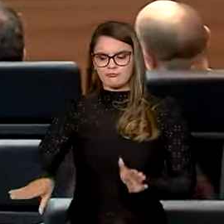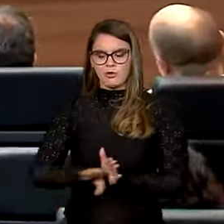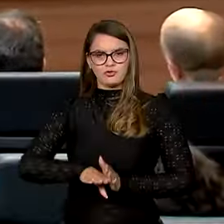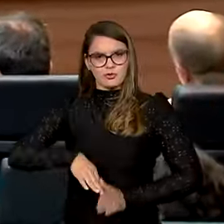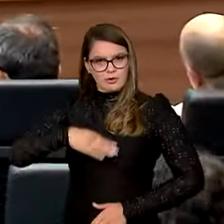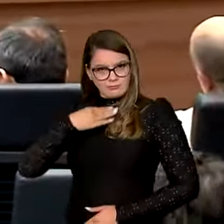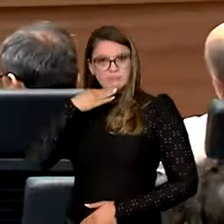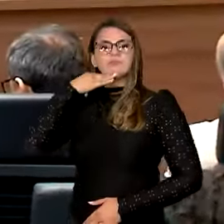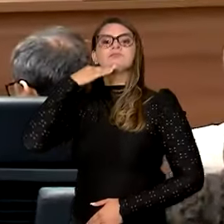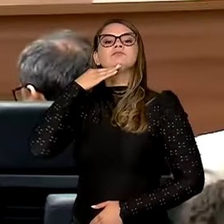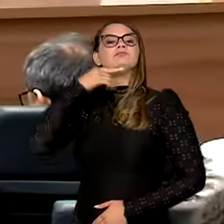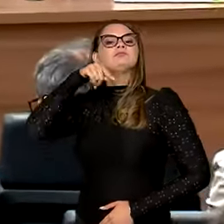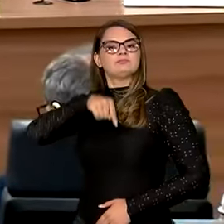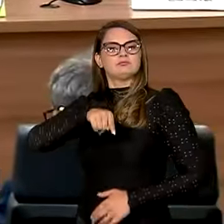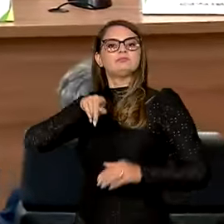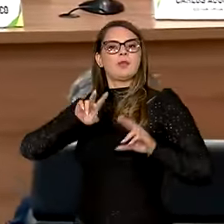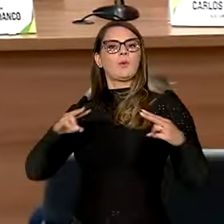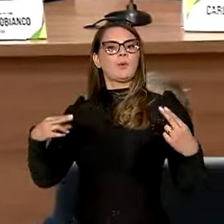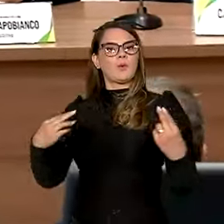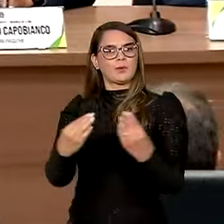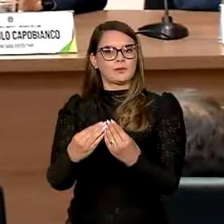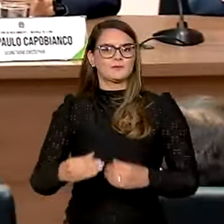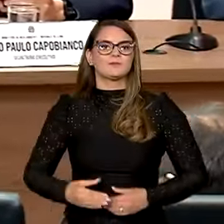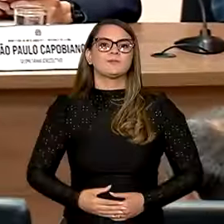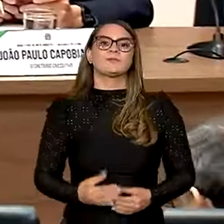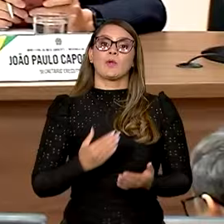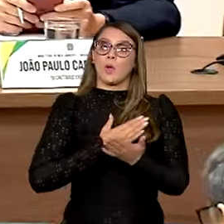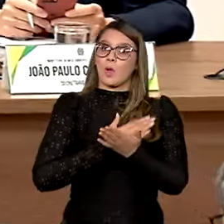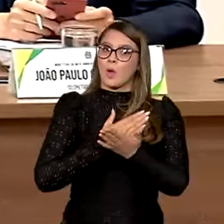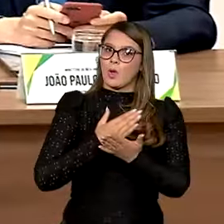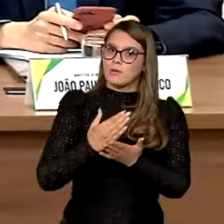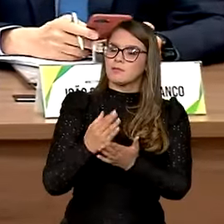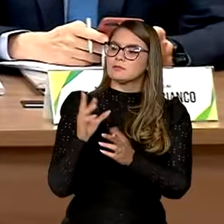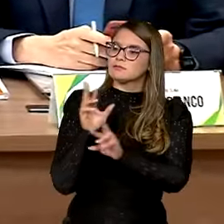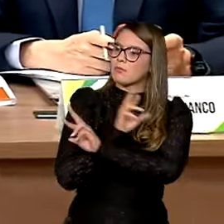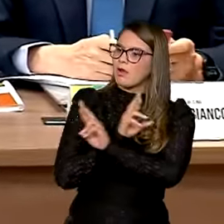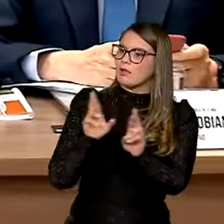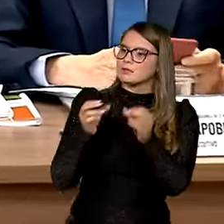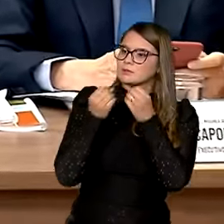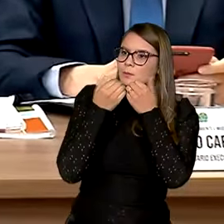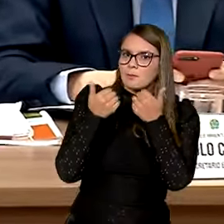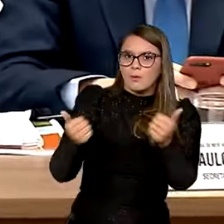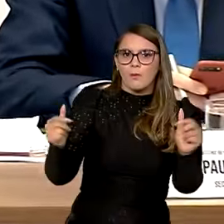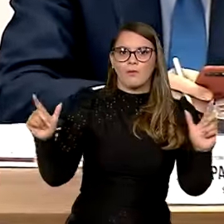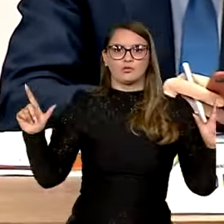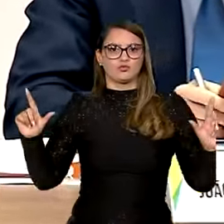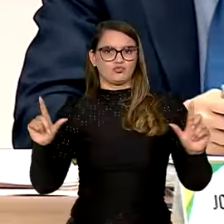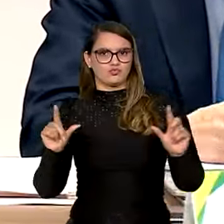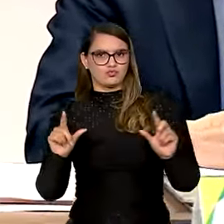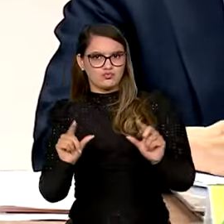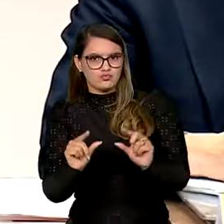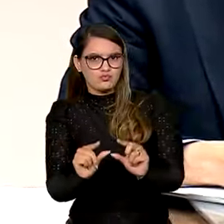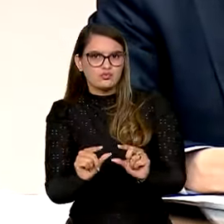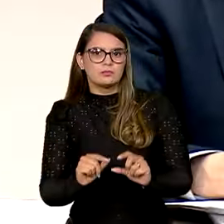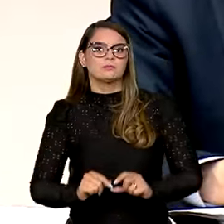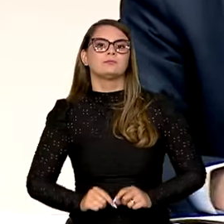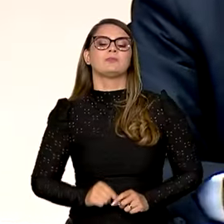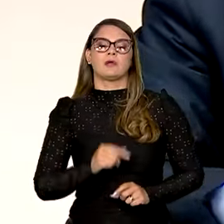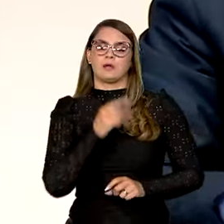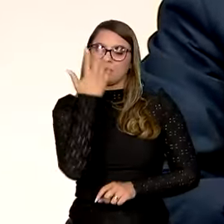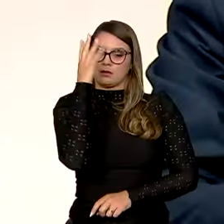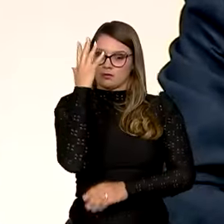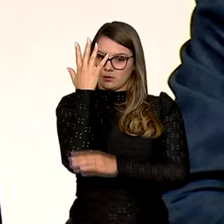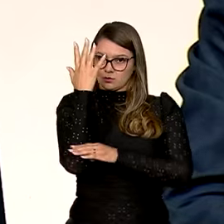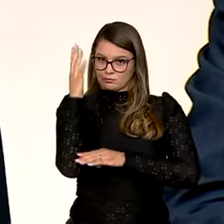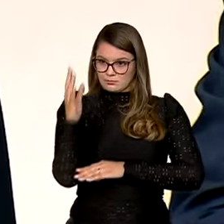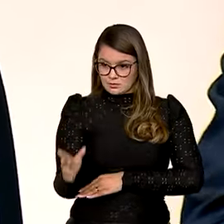erguida ao encontro. Iniciamos um processo virtuoso de queda consistente do desmatamento